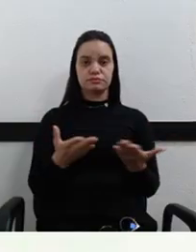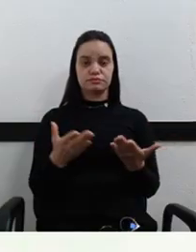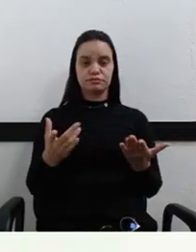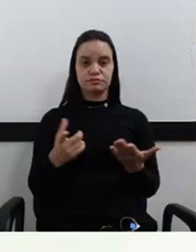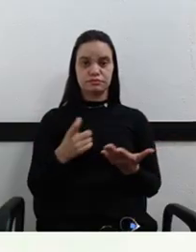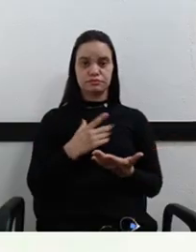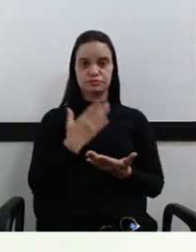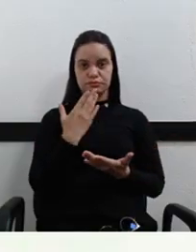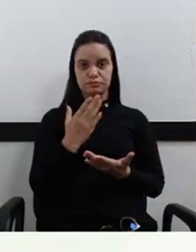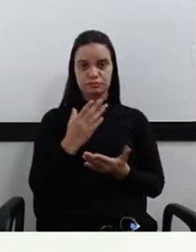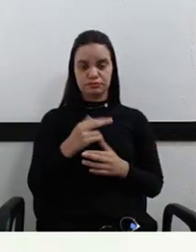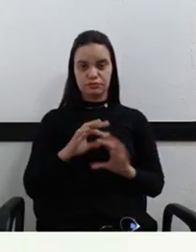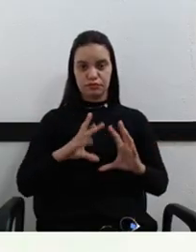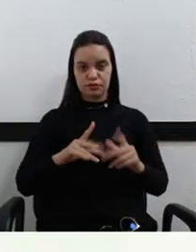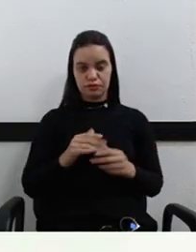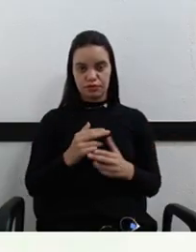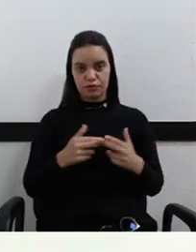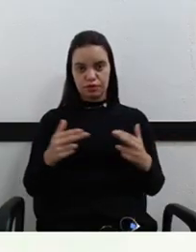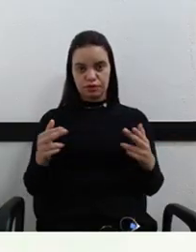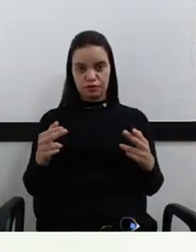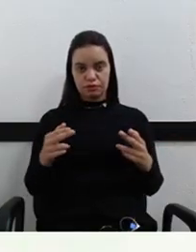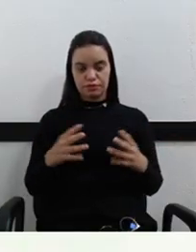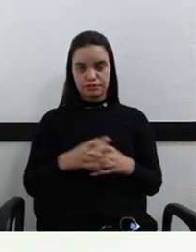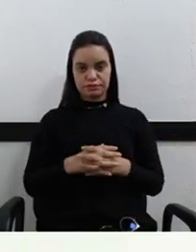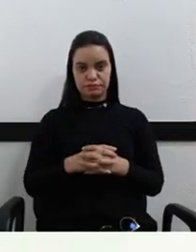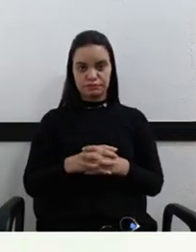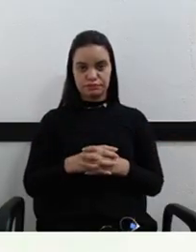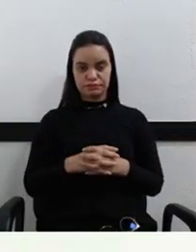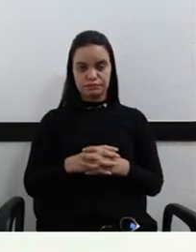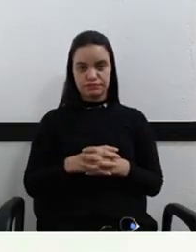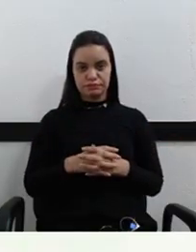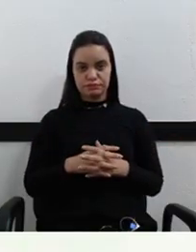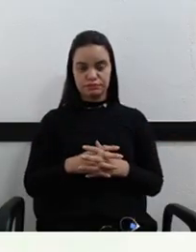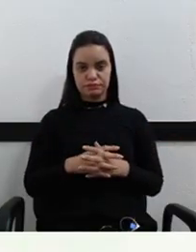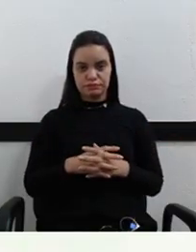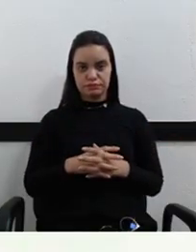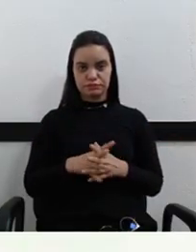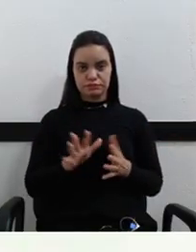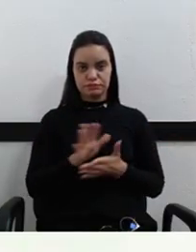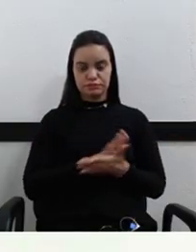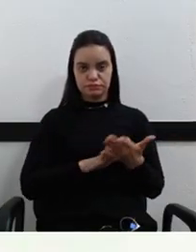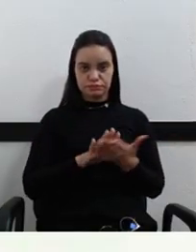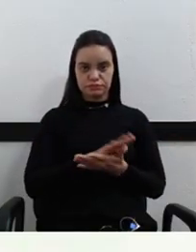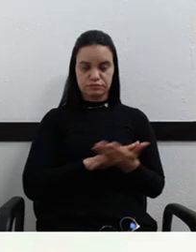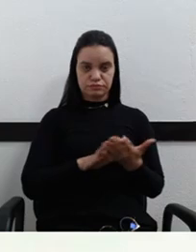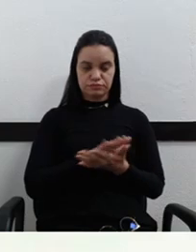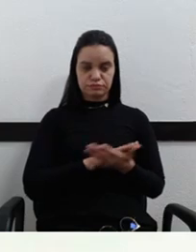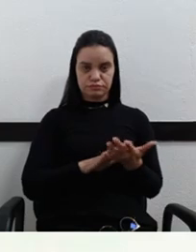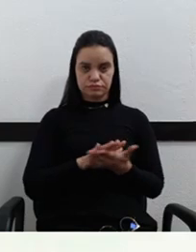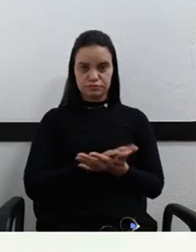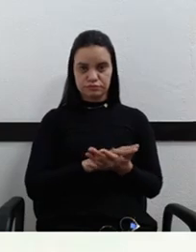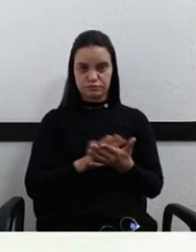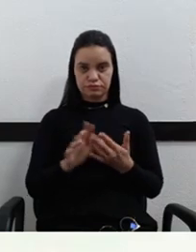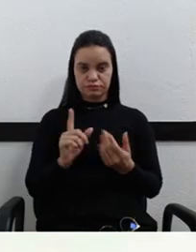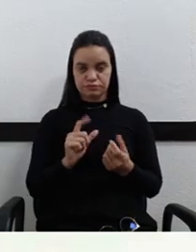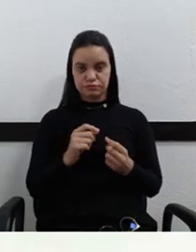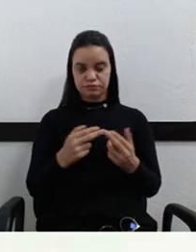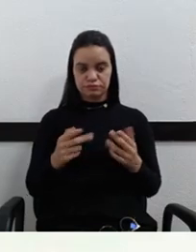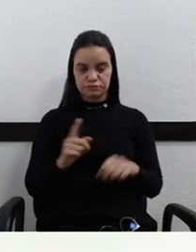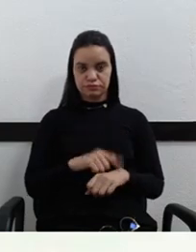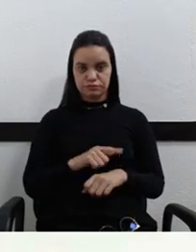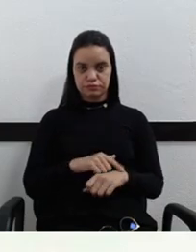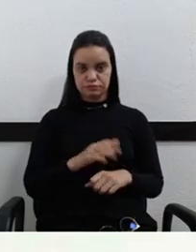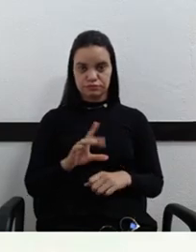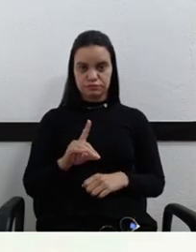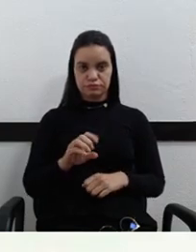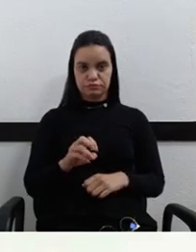solicitar o indeferimento de todas elas indistintamente. Sem nenhuma vinculação ao teto de dias que está previsto na regulamentação nas